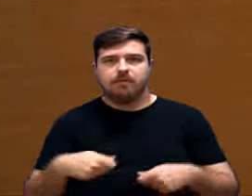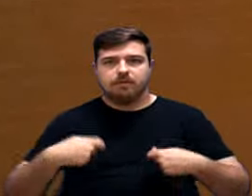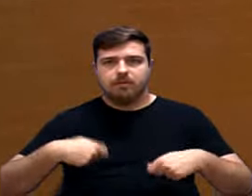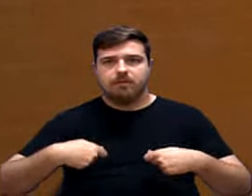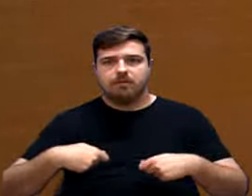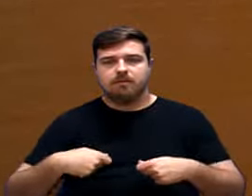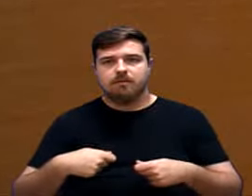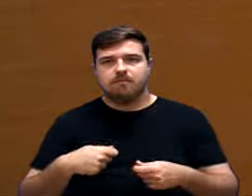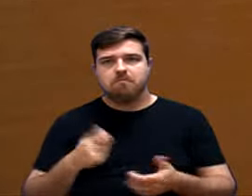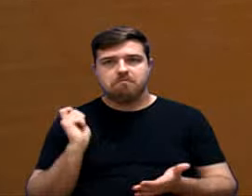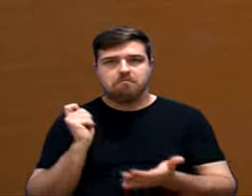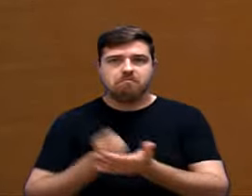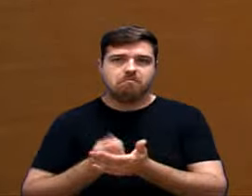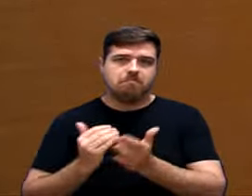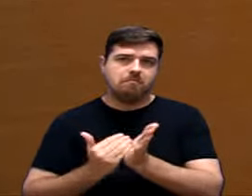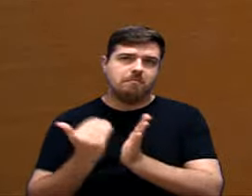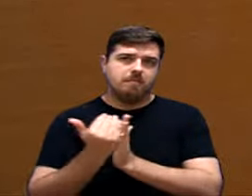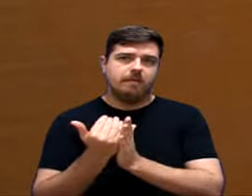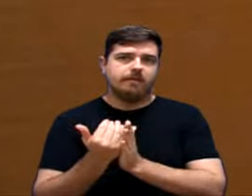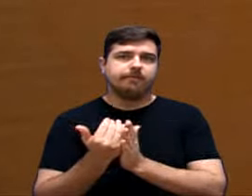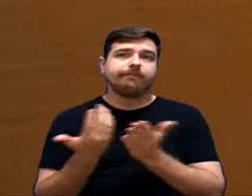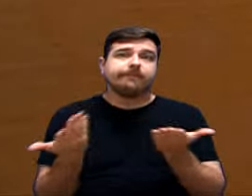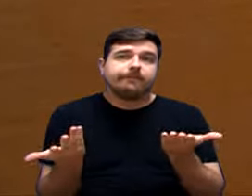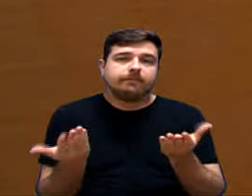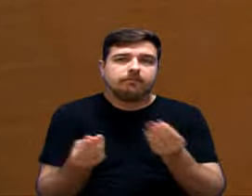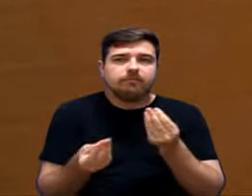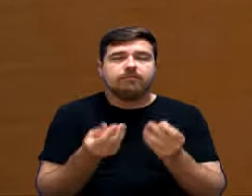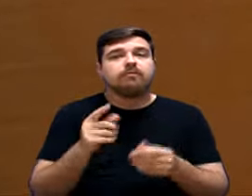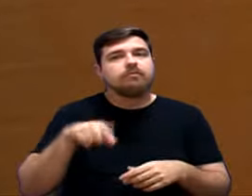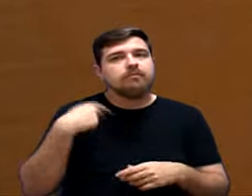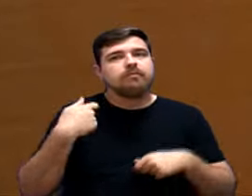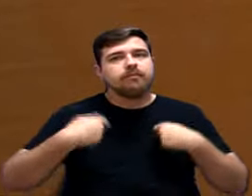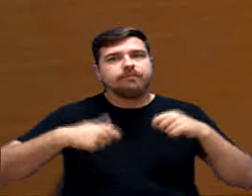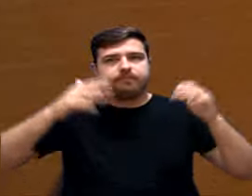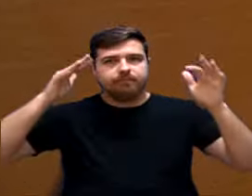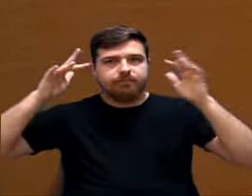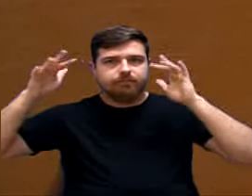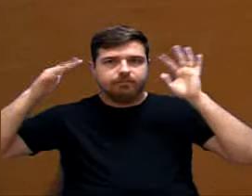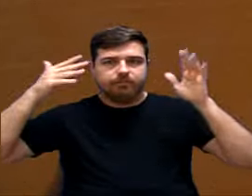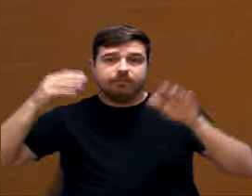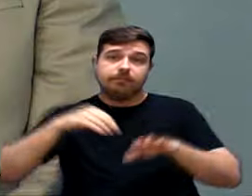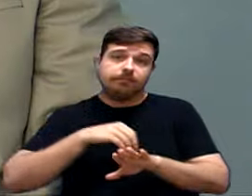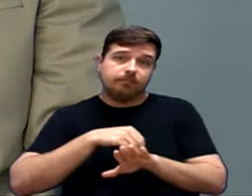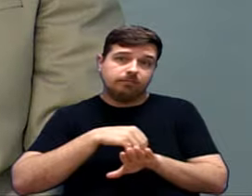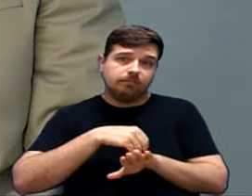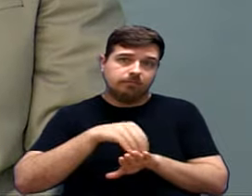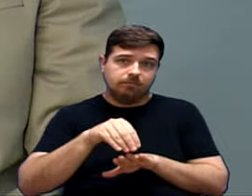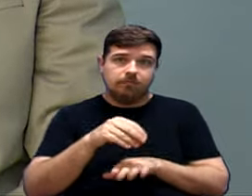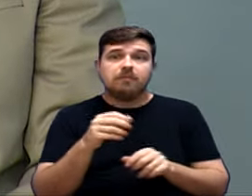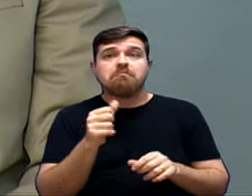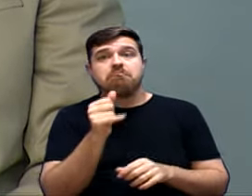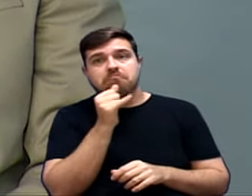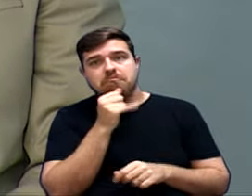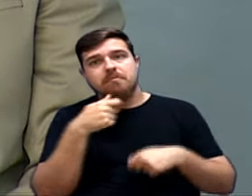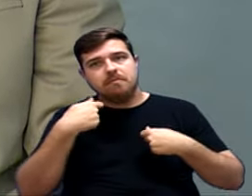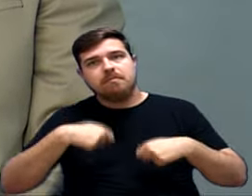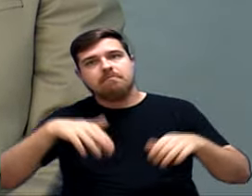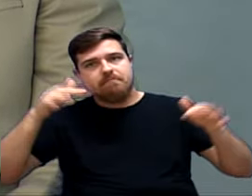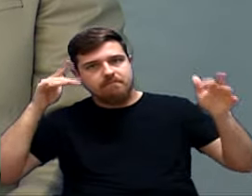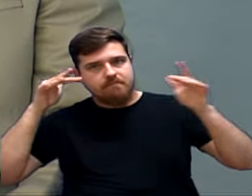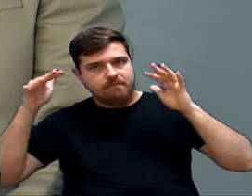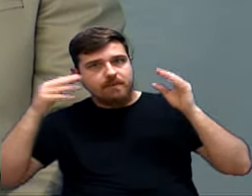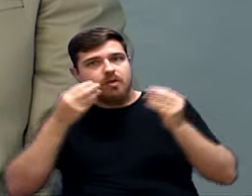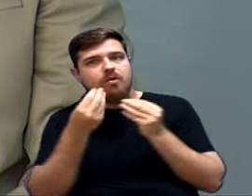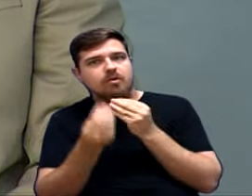ser feito é daí nós vamos pensar na realidade vai vai uma sugestão inclusive até para pensarem vai tá definido